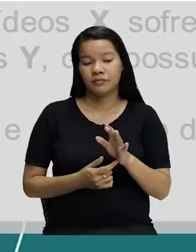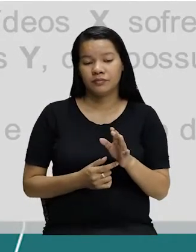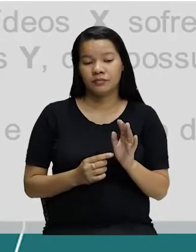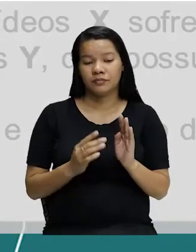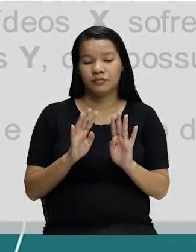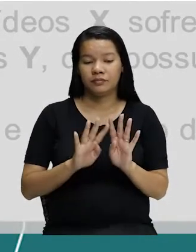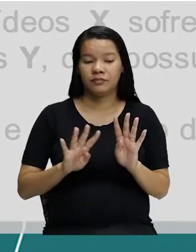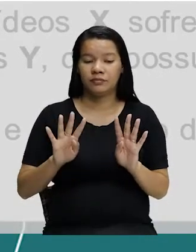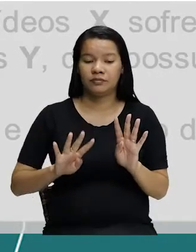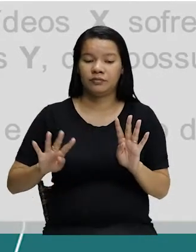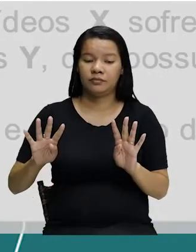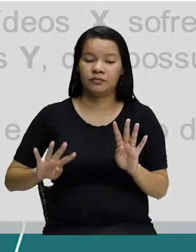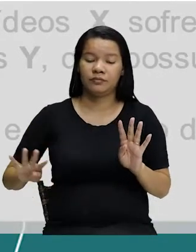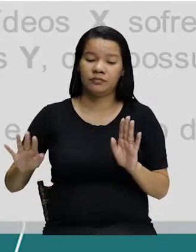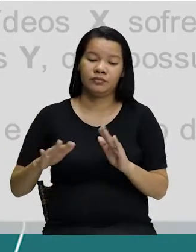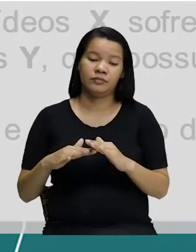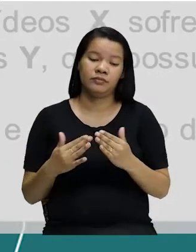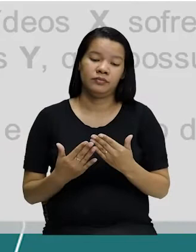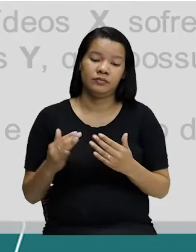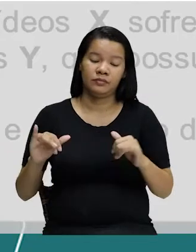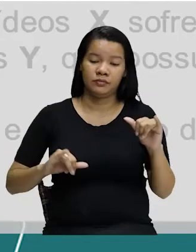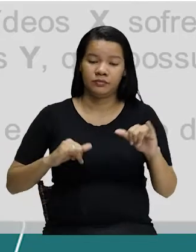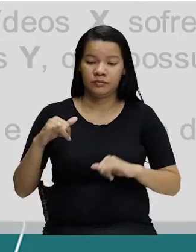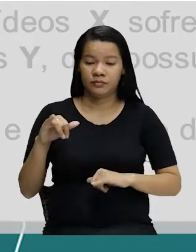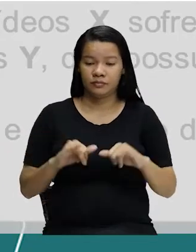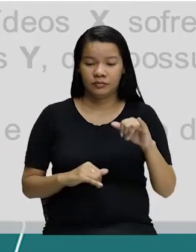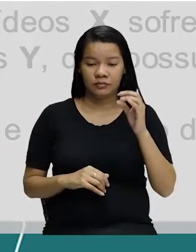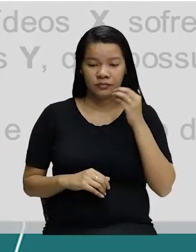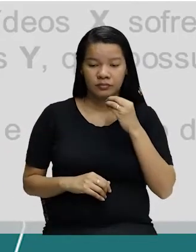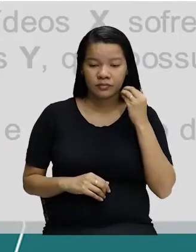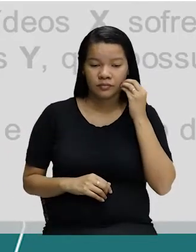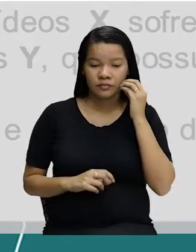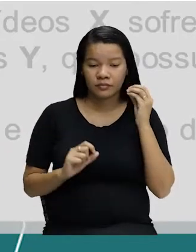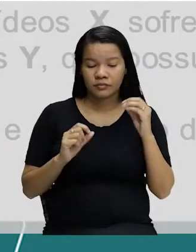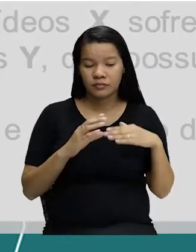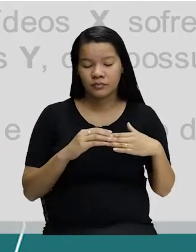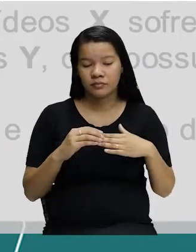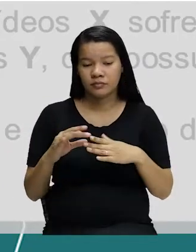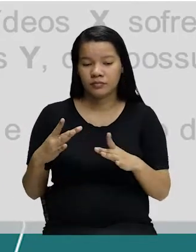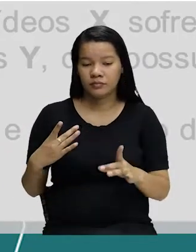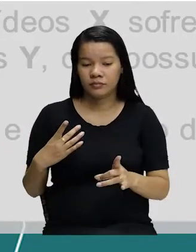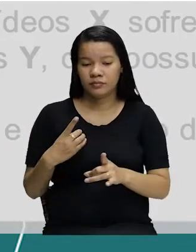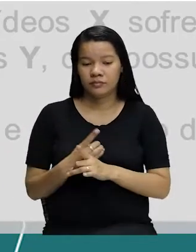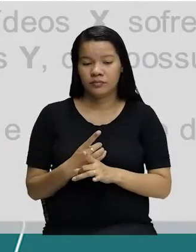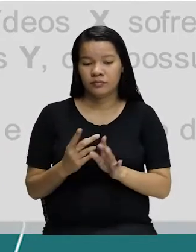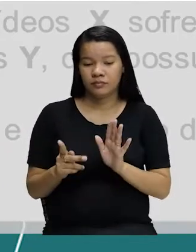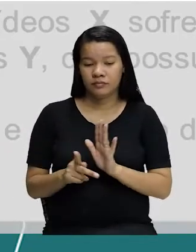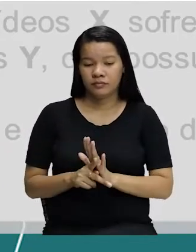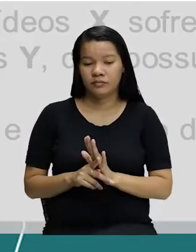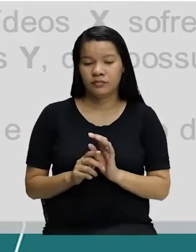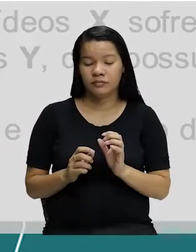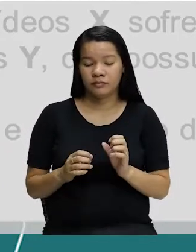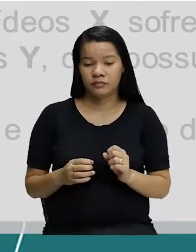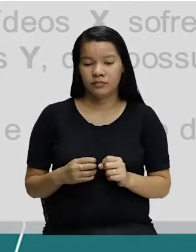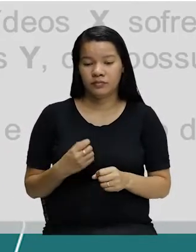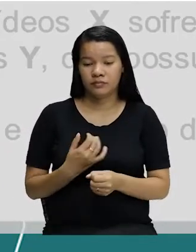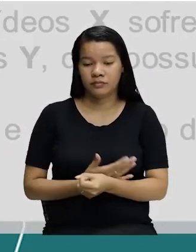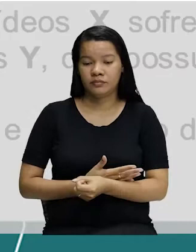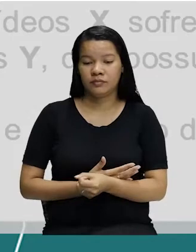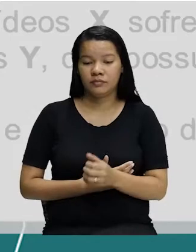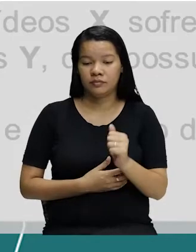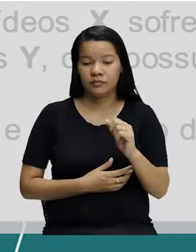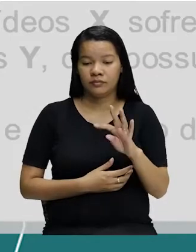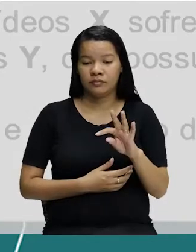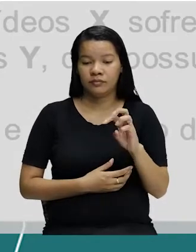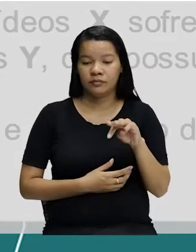dos livros de química. O experimento que levou a essa descoberta consistiu na aceleração de átomos do